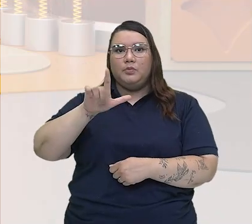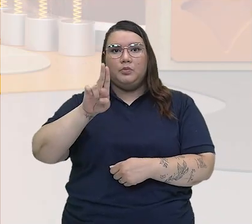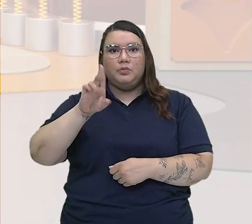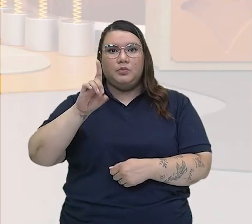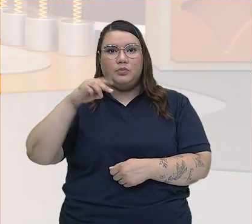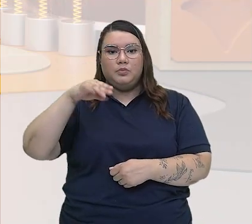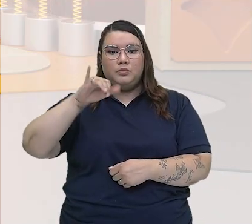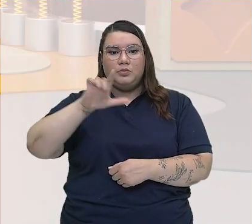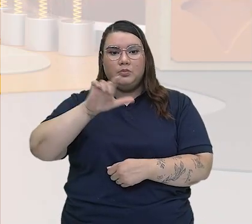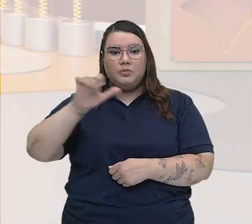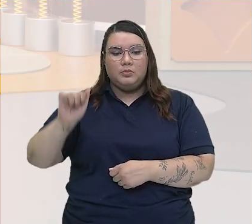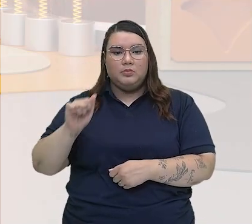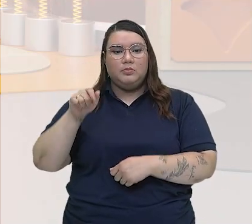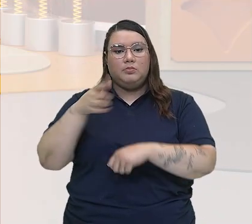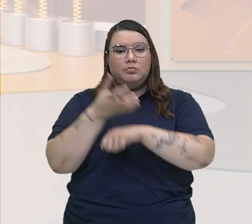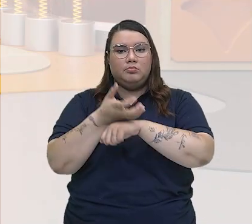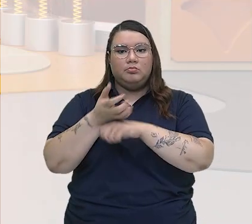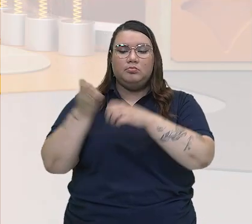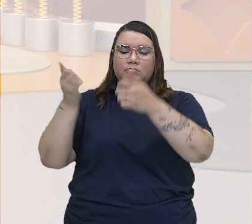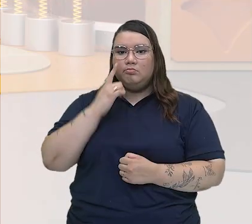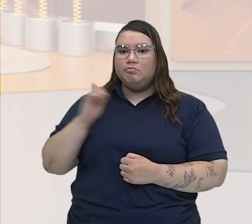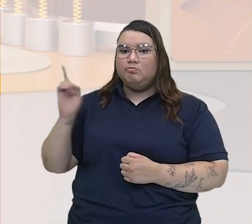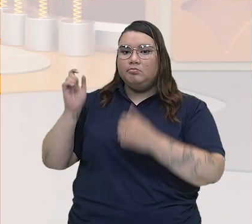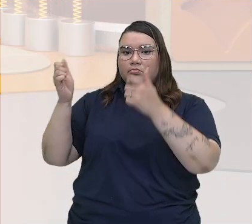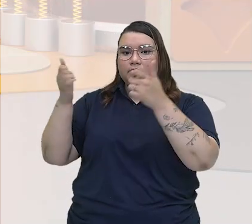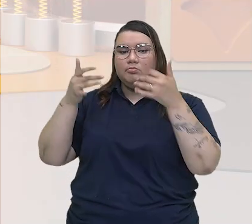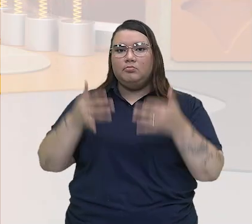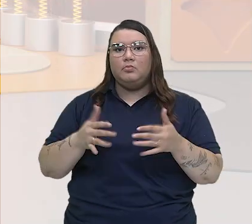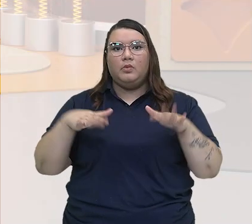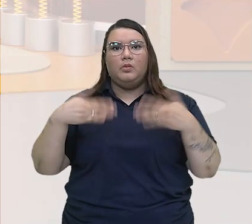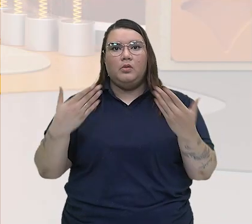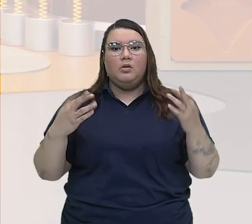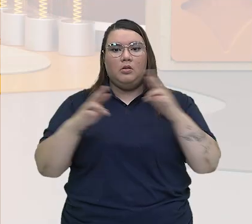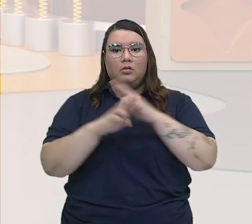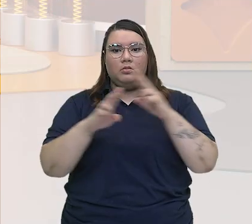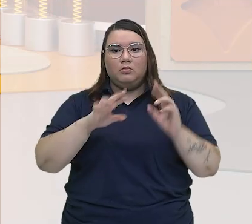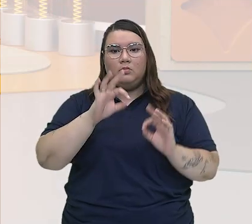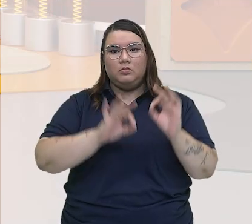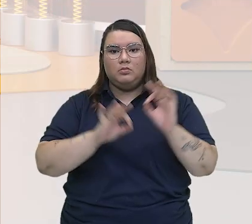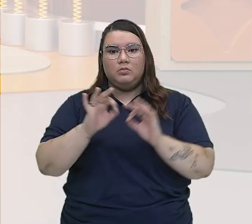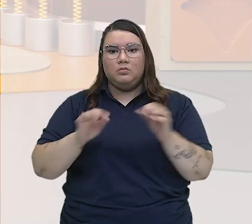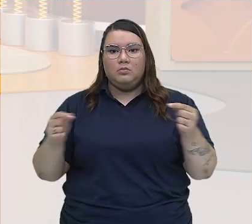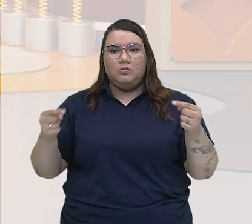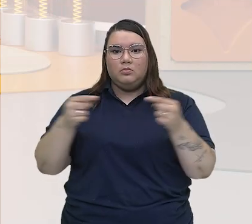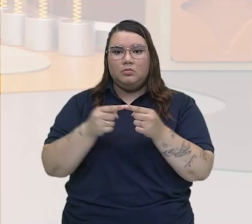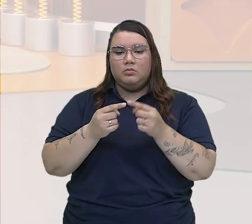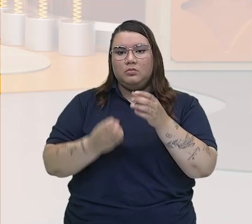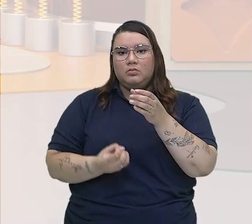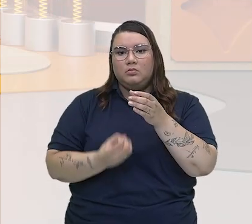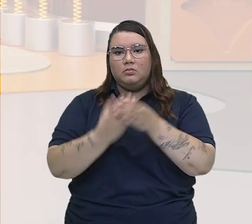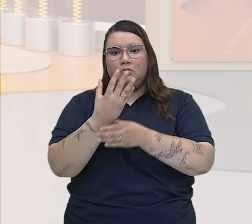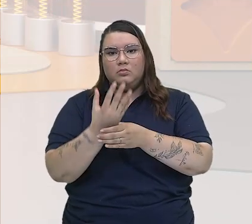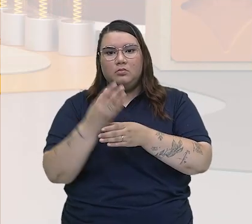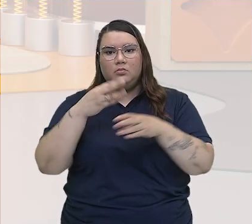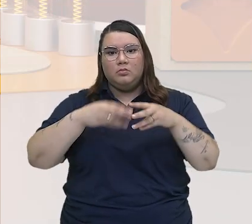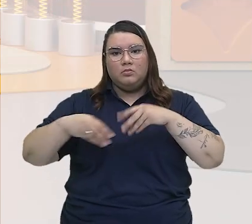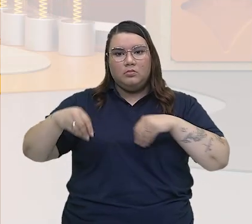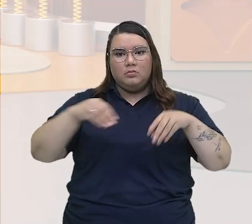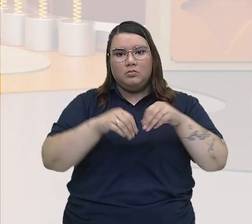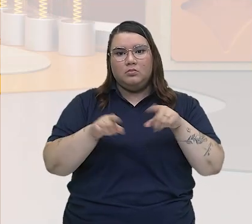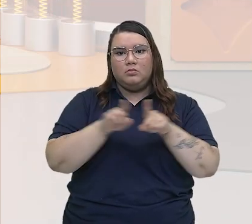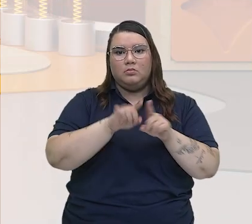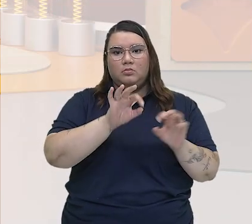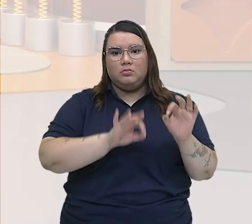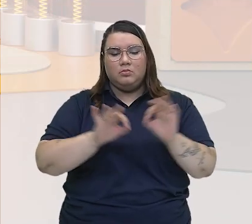Ludmila. Professora Ludmila, diga para a gente qual a relação entre o clima e os processos geológicos com a